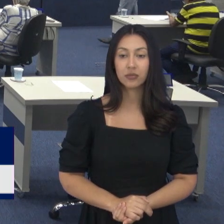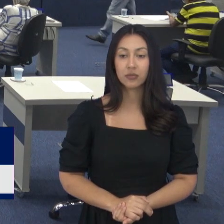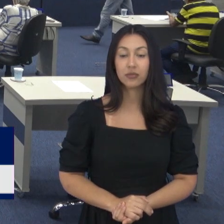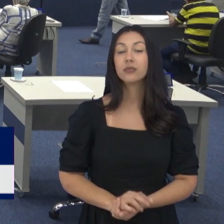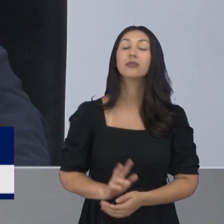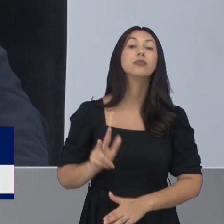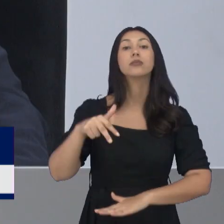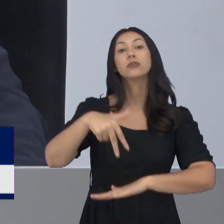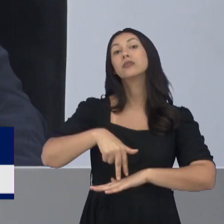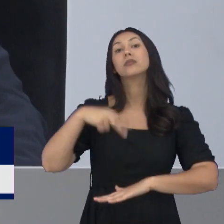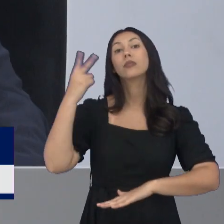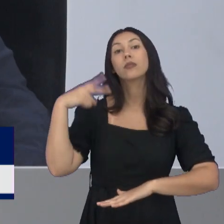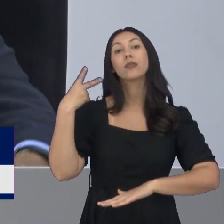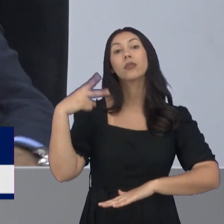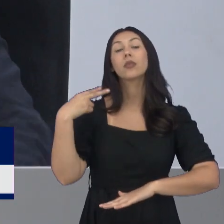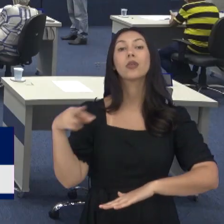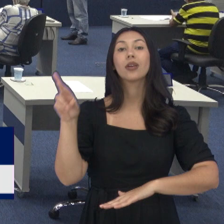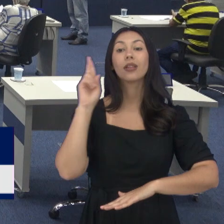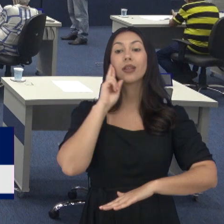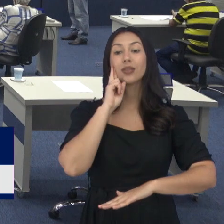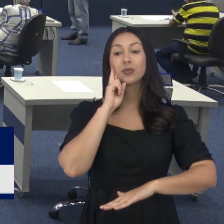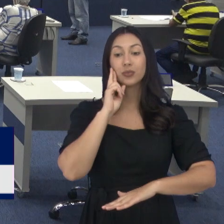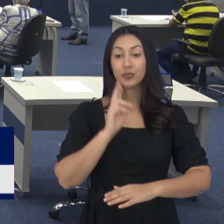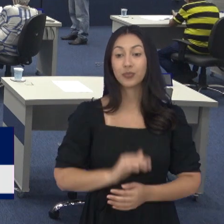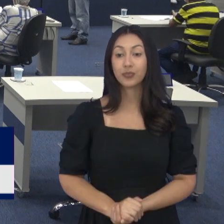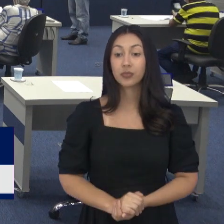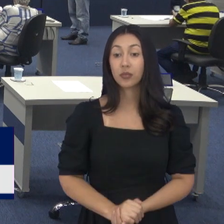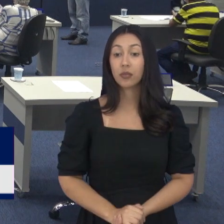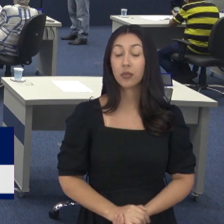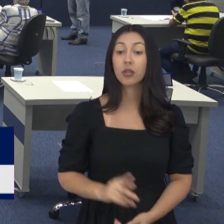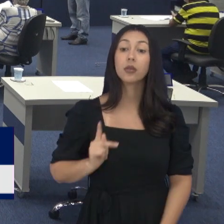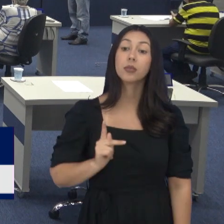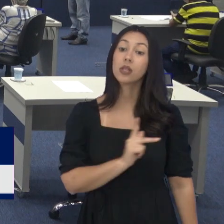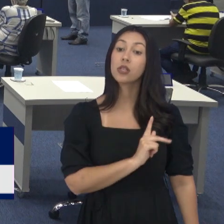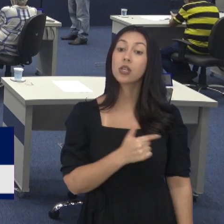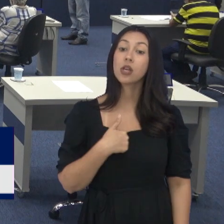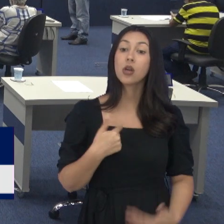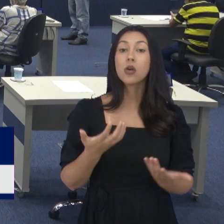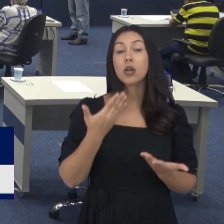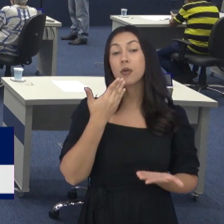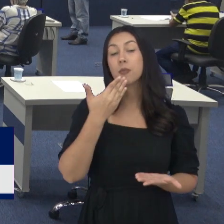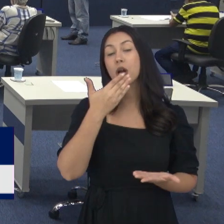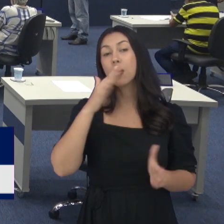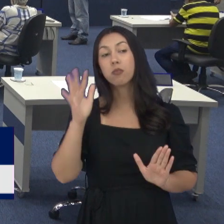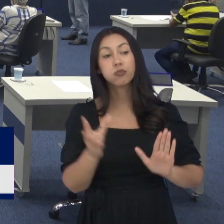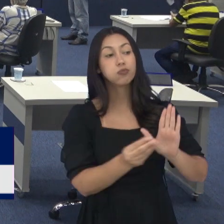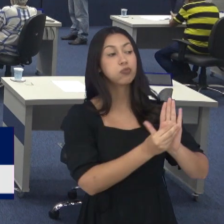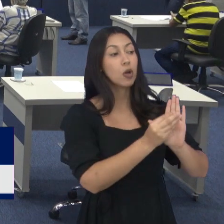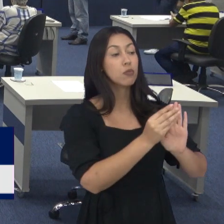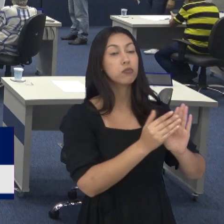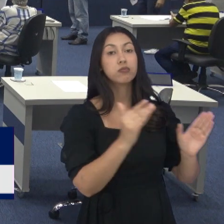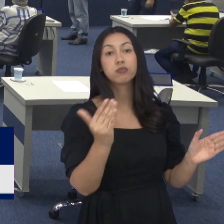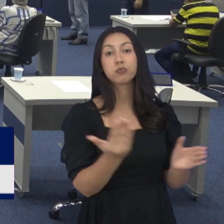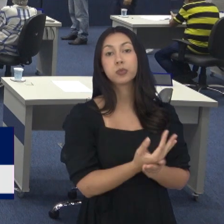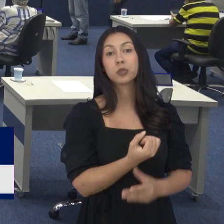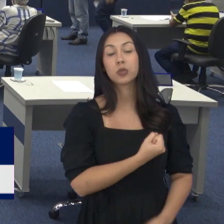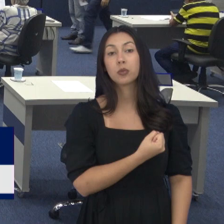Questão de ordem, vereador Renato Santiago. Presidente, solicito inclusão para votação do processo